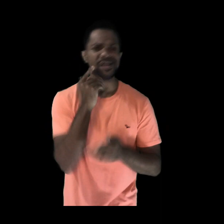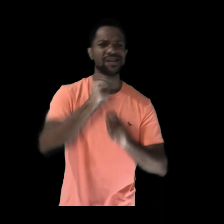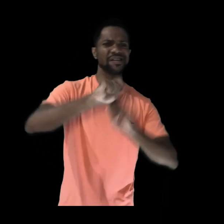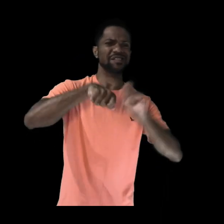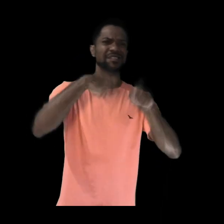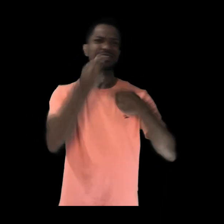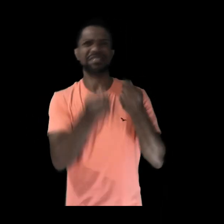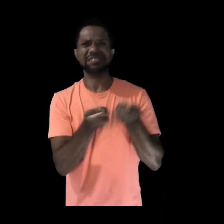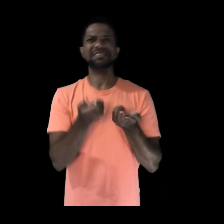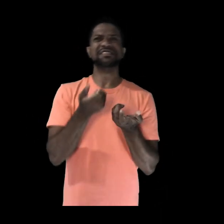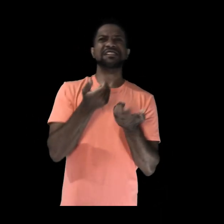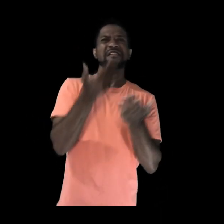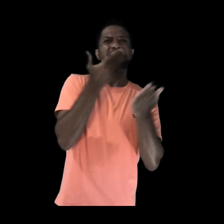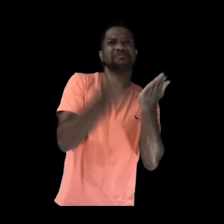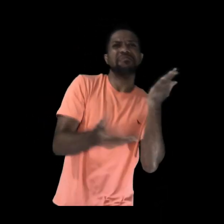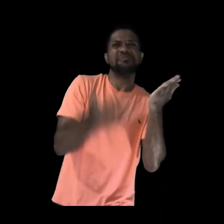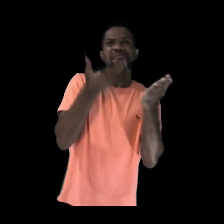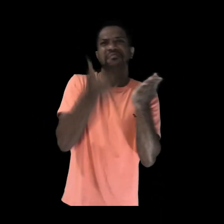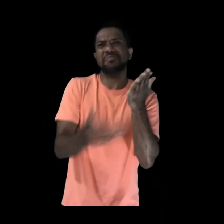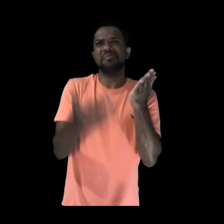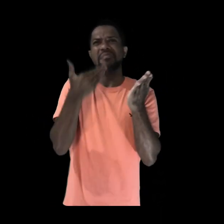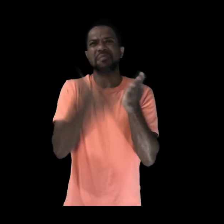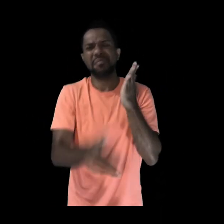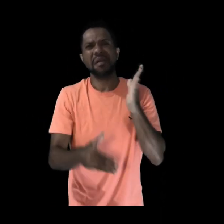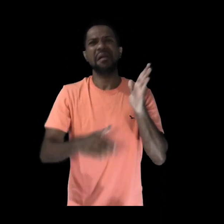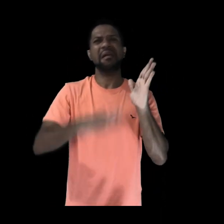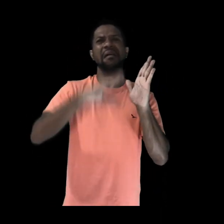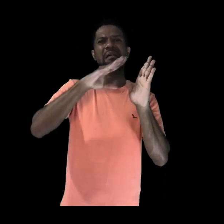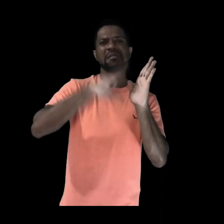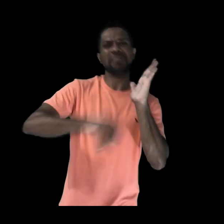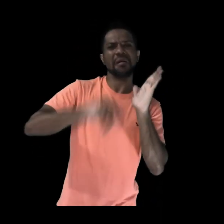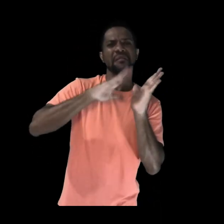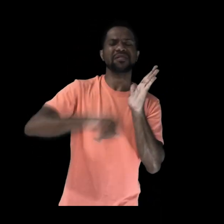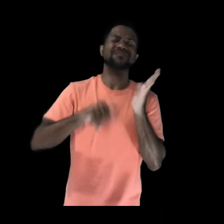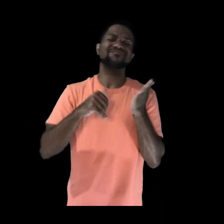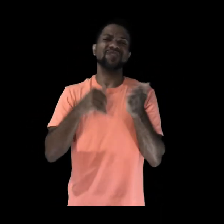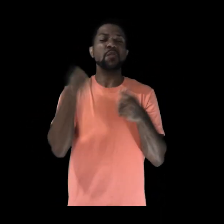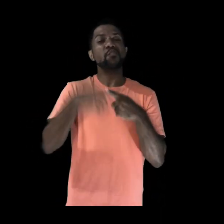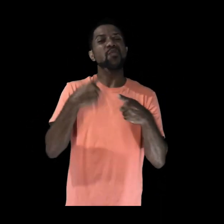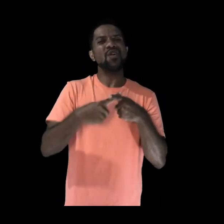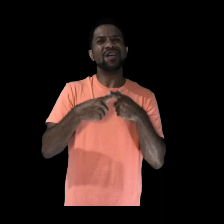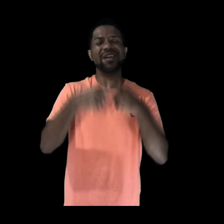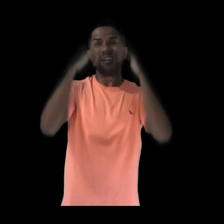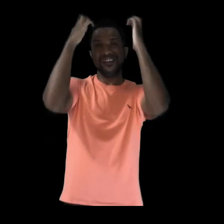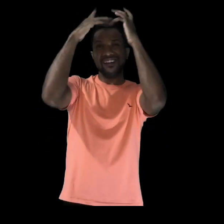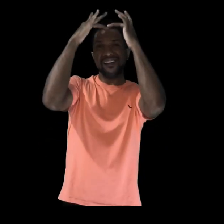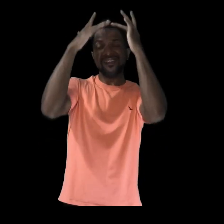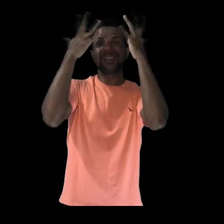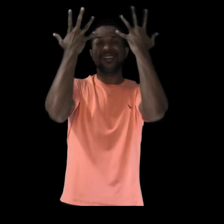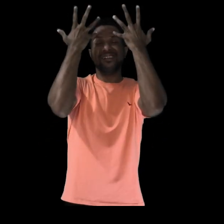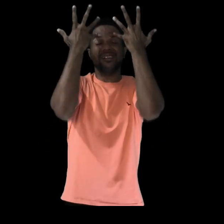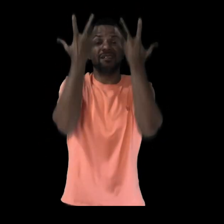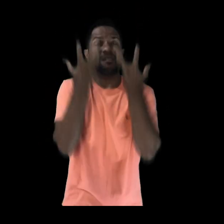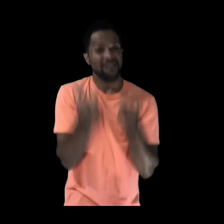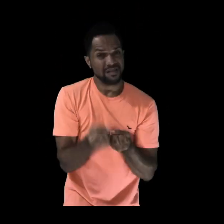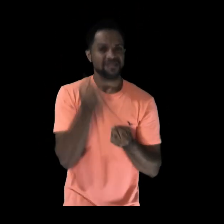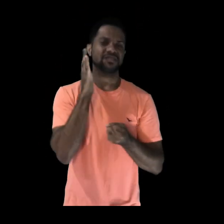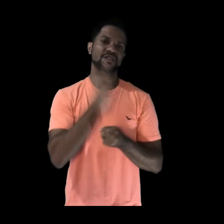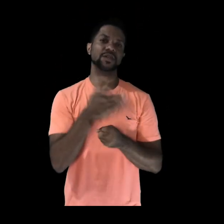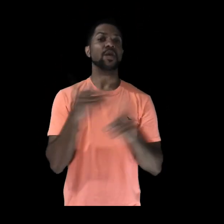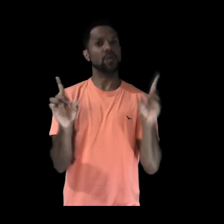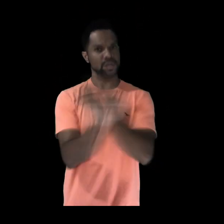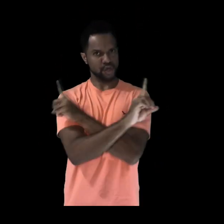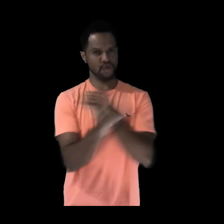a acontecer, você não começa a não ouvir mais porque você já está cansado mentalmente. Então, nesse sentido, o revezamento